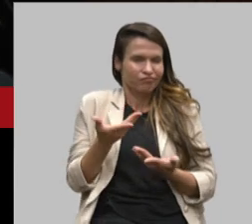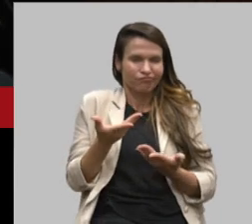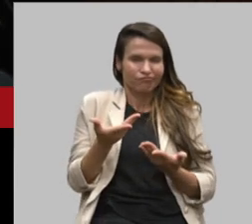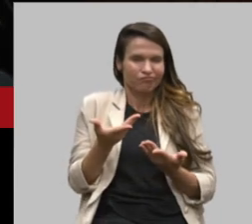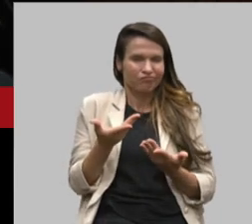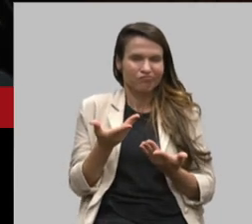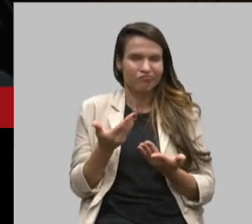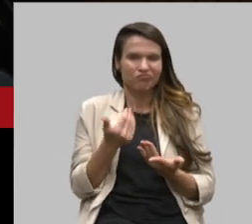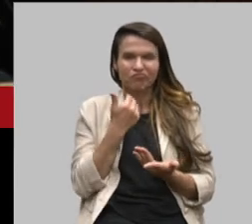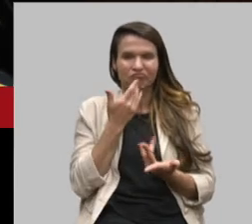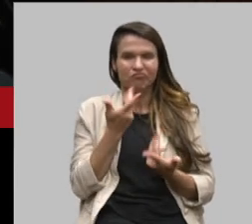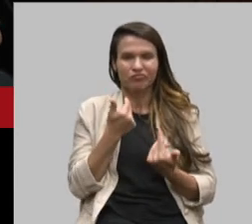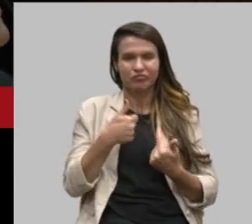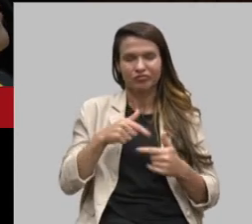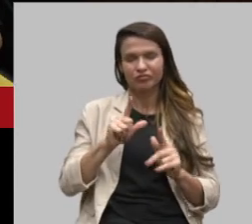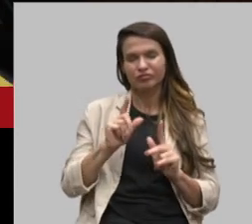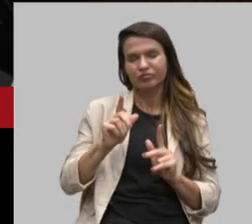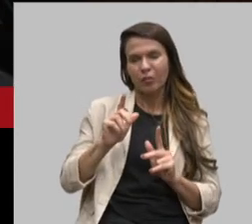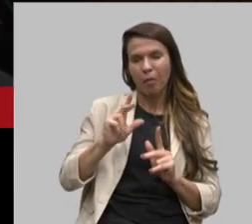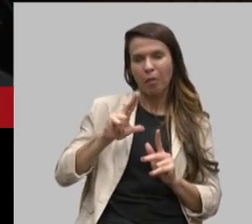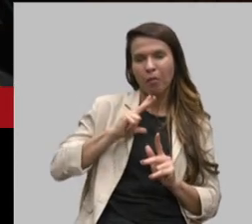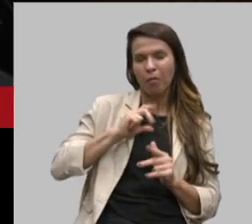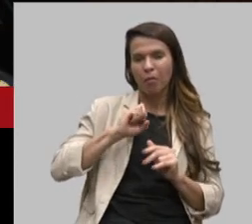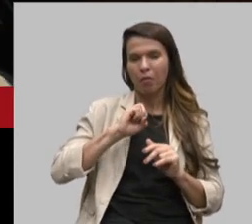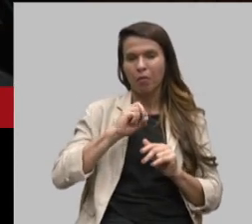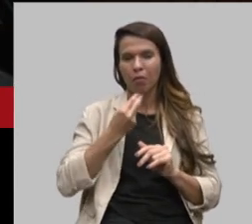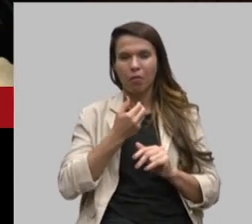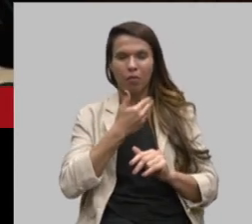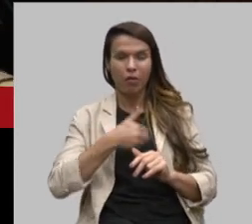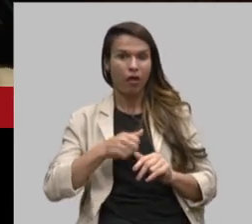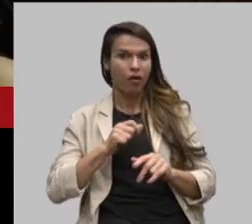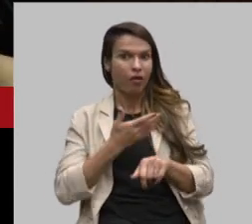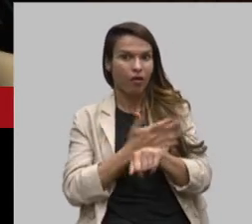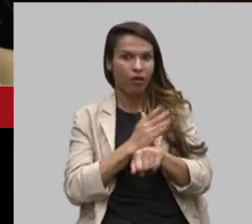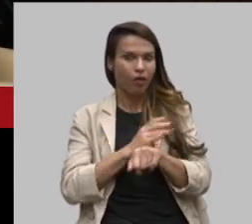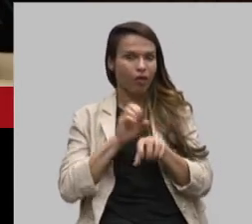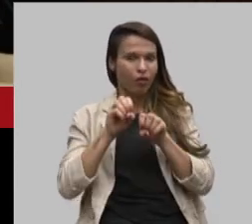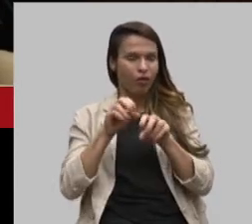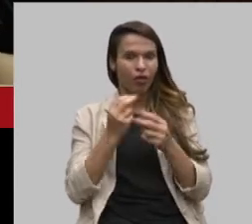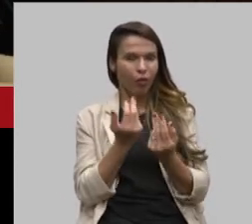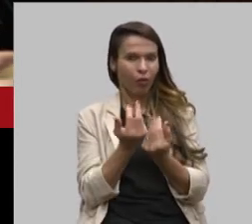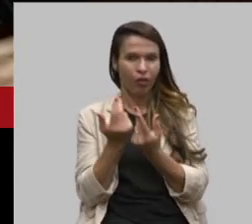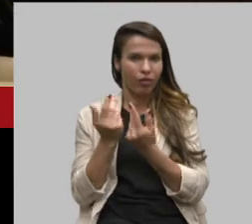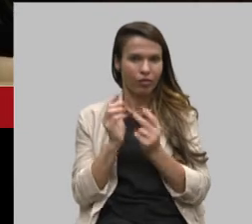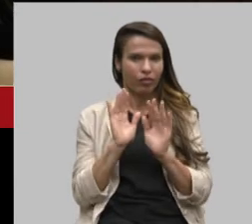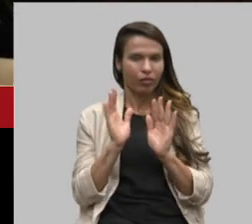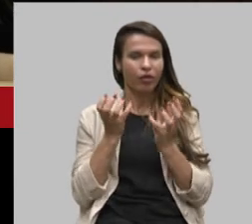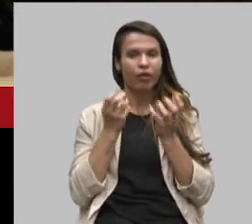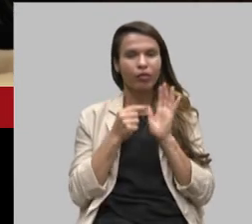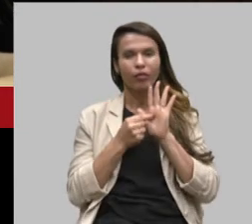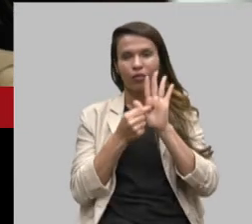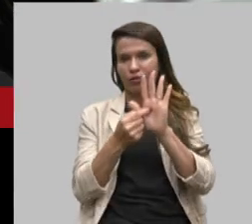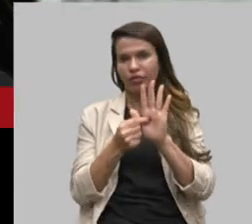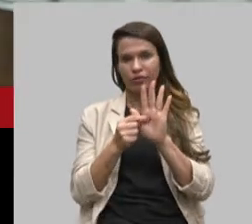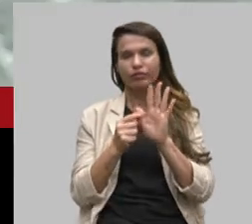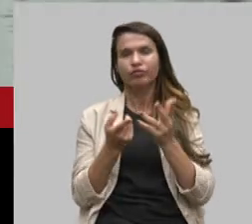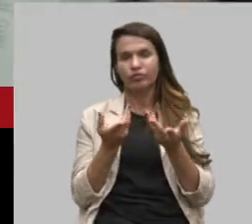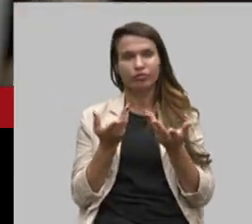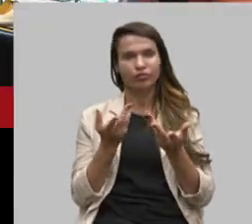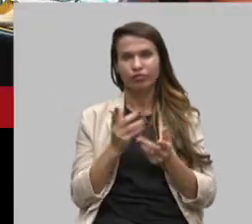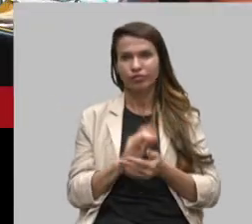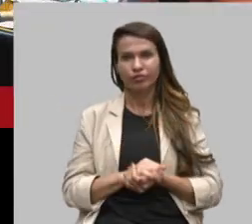que na prática vai o ensino vai ser igual é só esse ponto mesmo que eu quero mostrar enfim é isso o problema não tá na